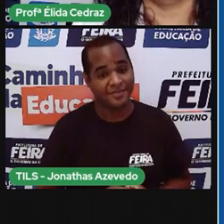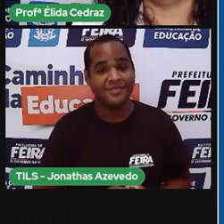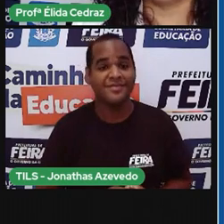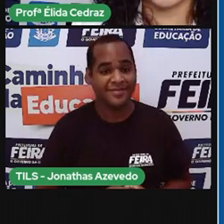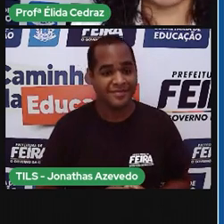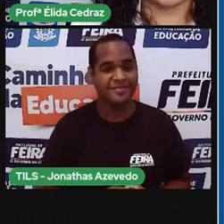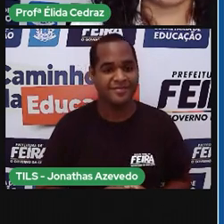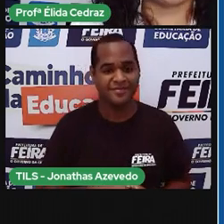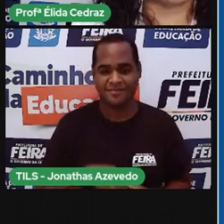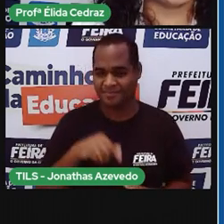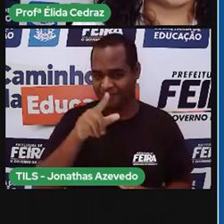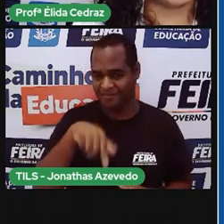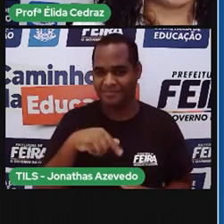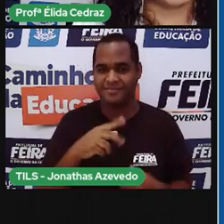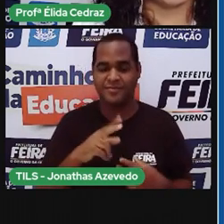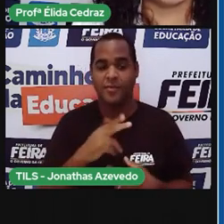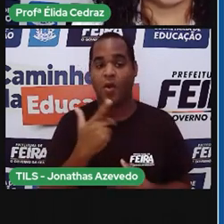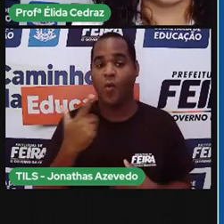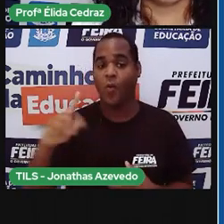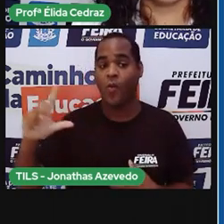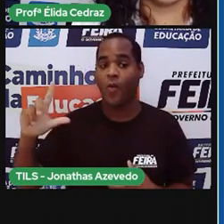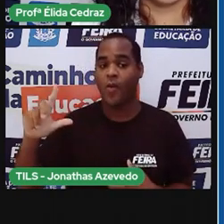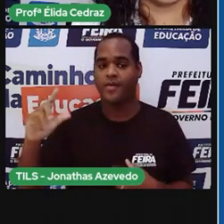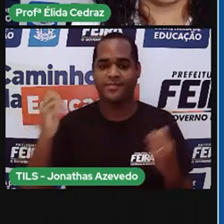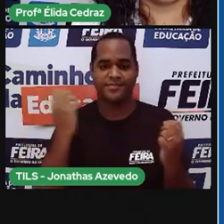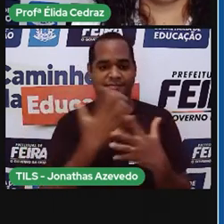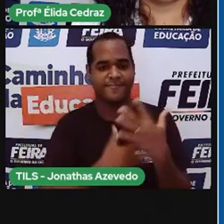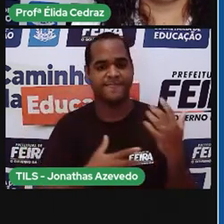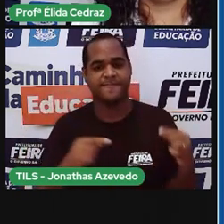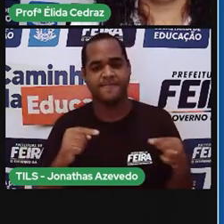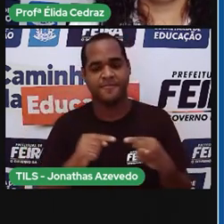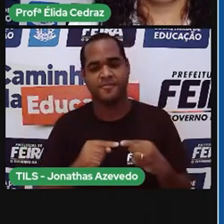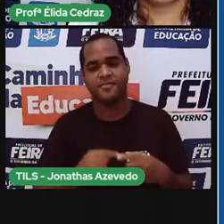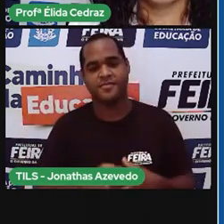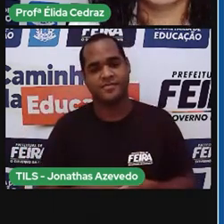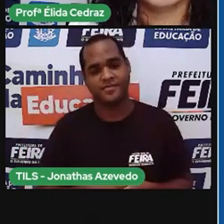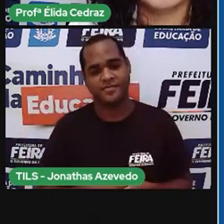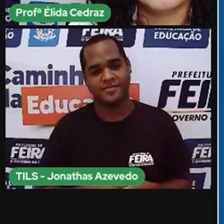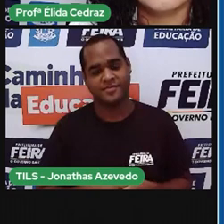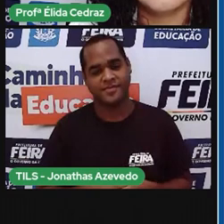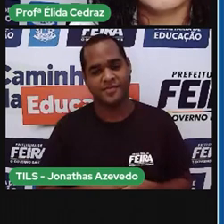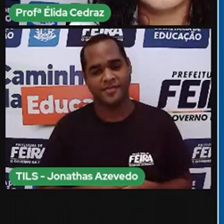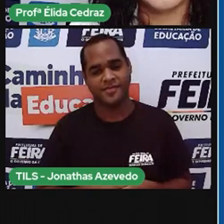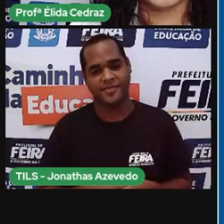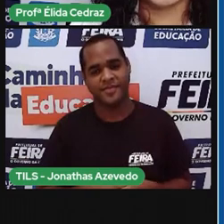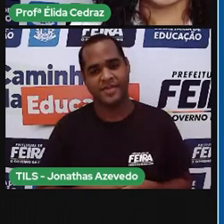Isso. Vamos lá para o próximo instrumento musical.